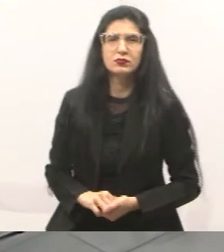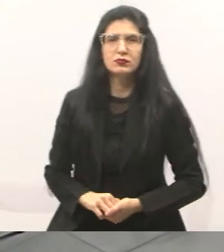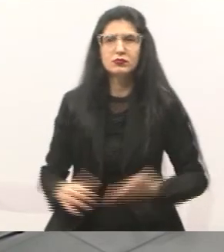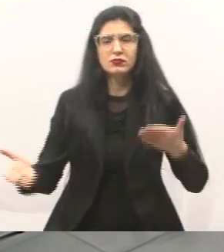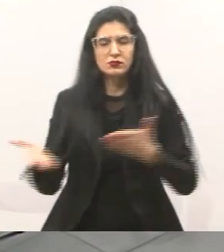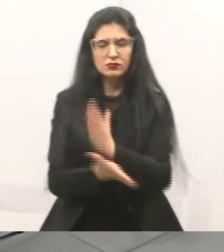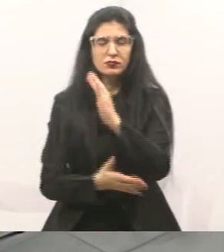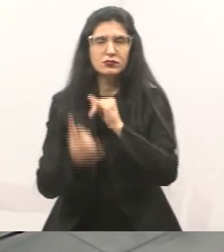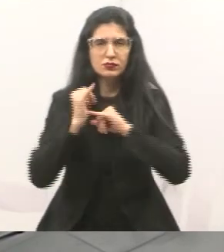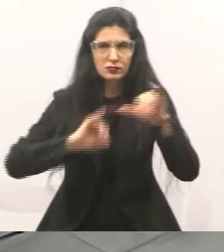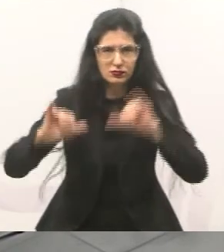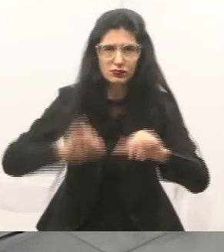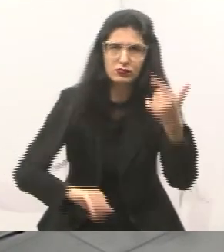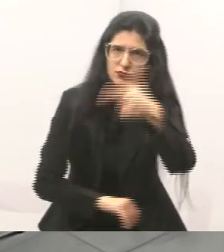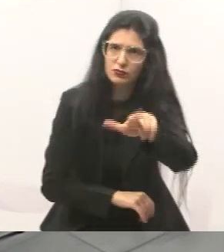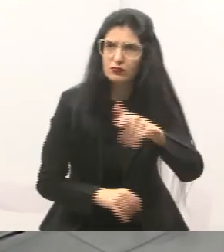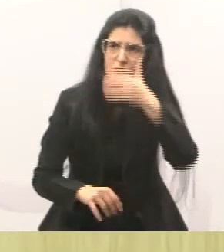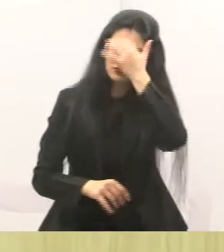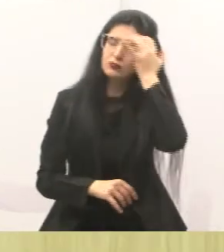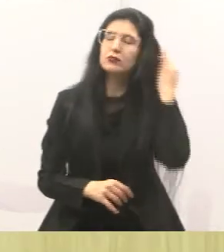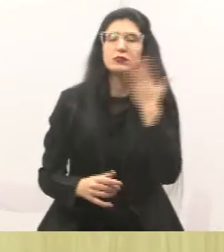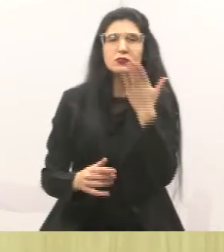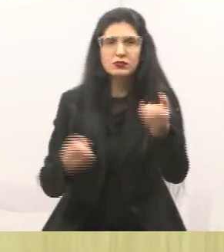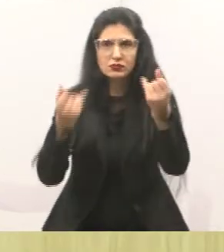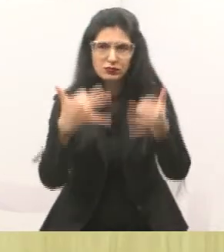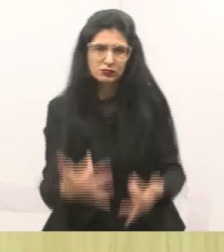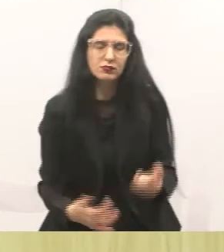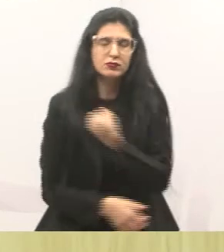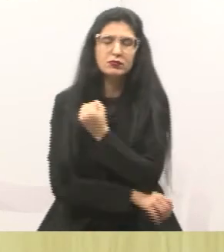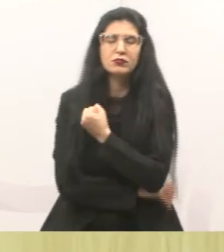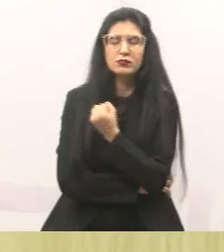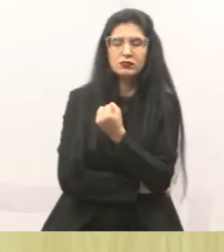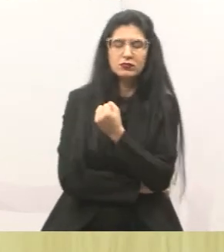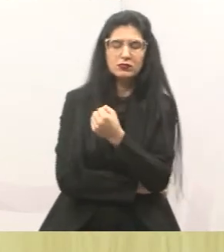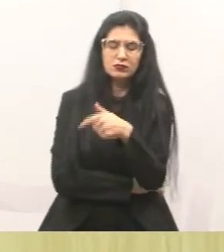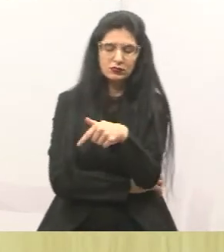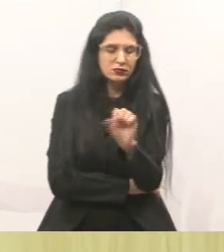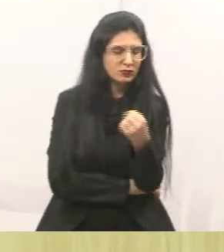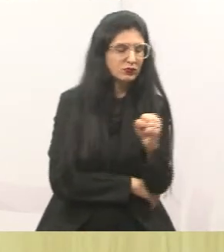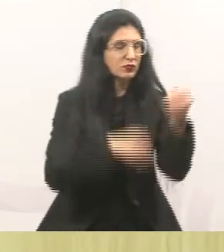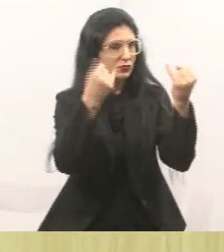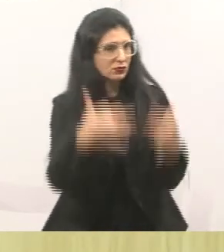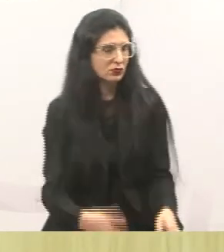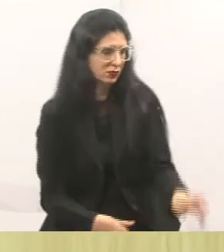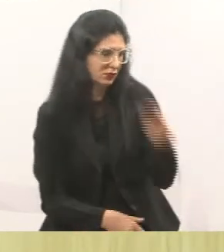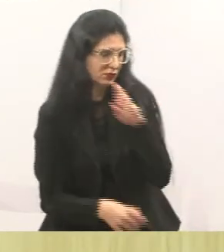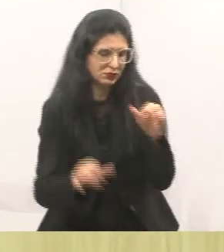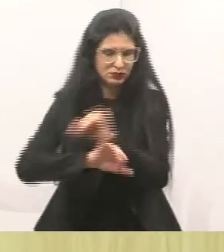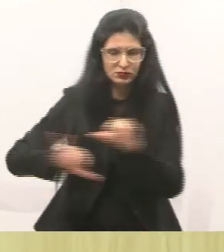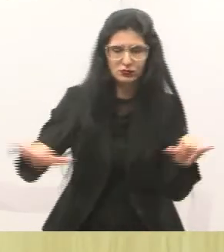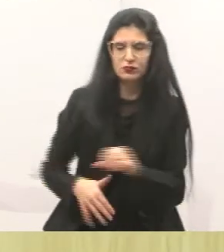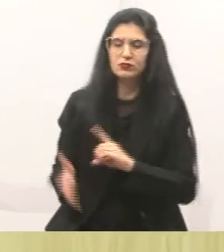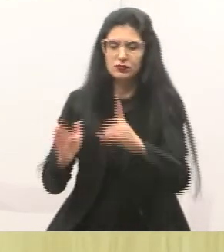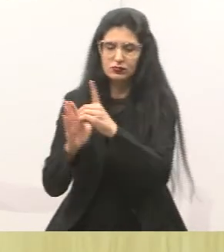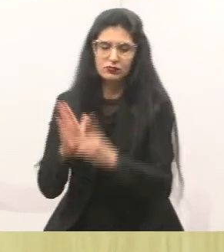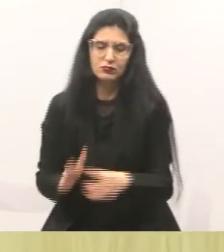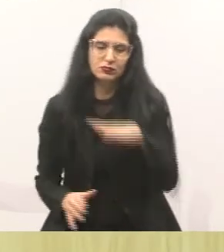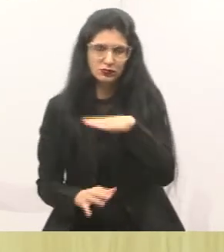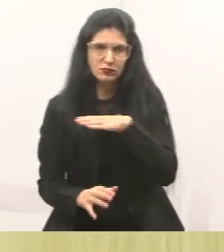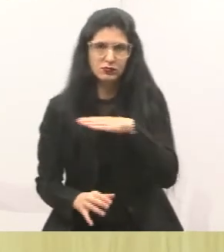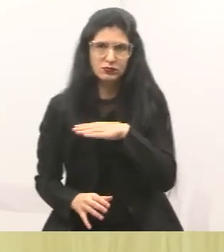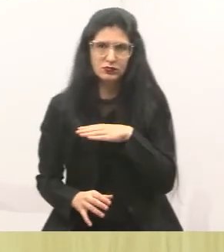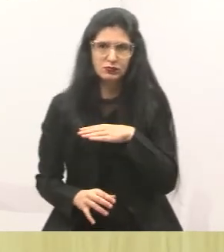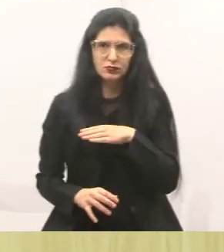informações aprovado. Próximo pedido de informações. Pedido de informação número 78. Considerando a publicação do decreto municipal de